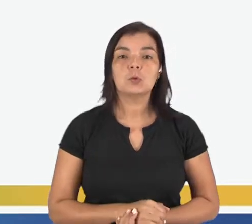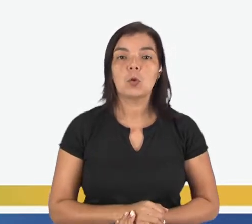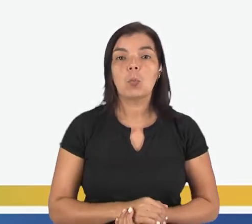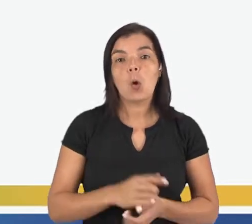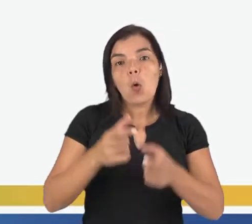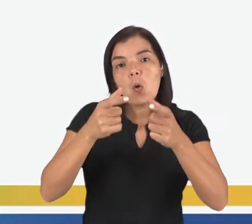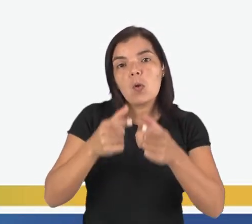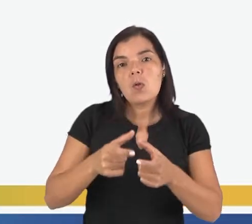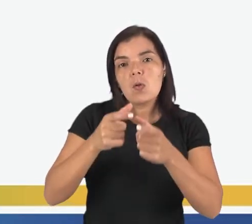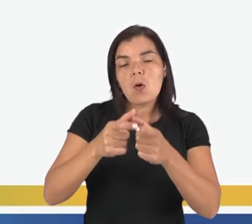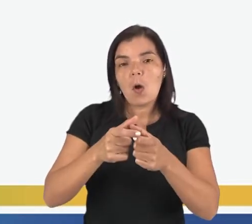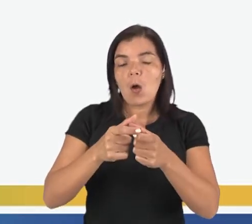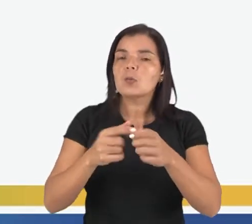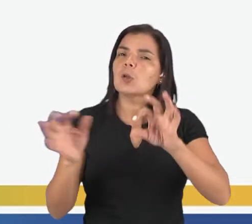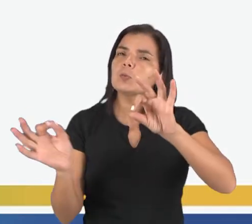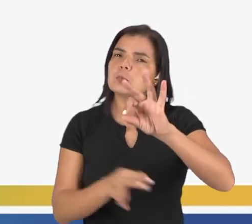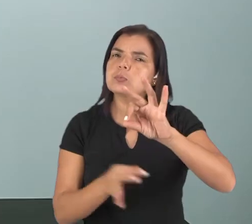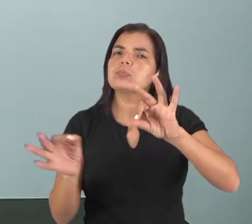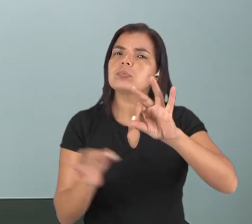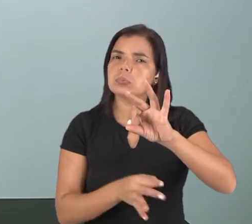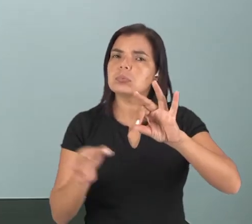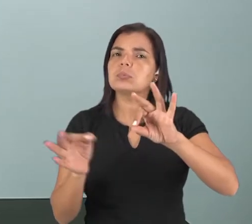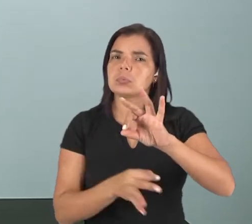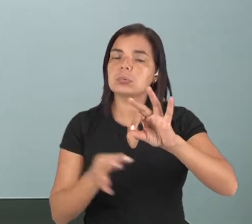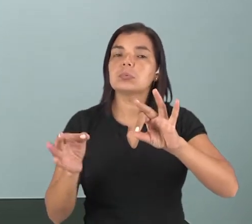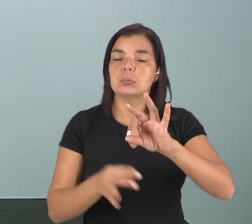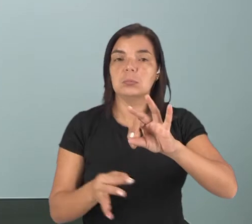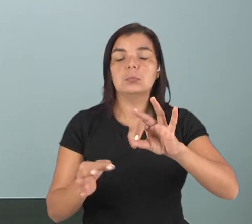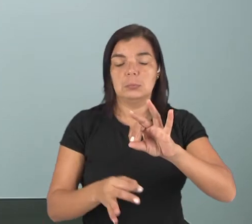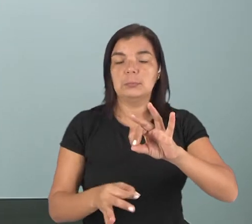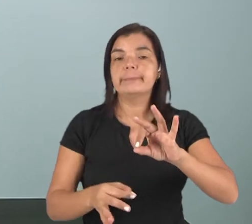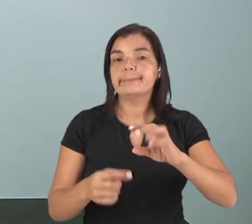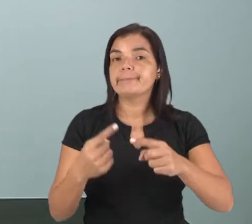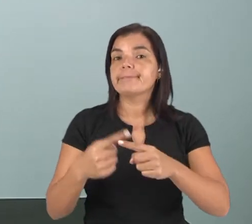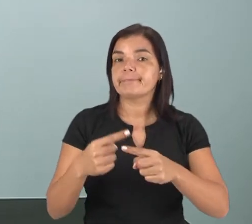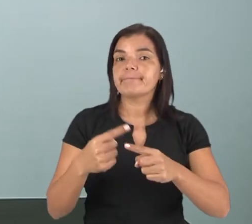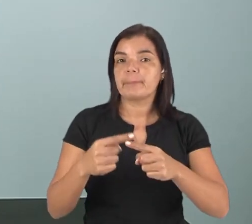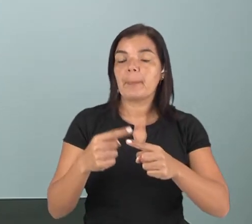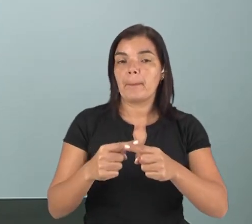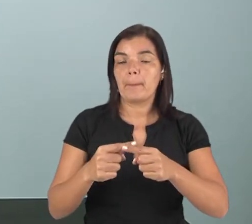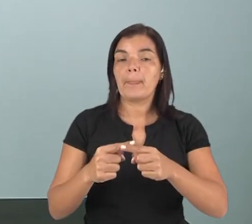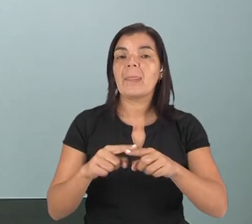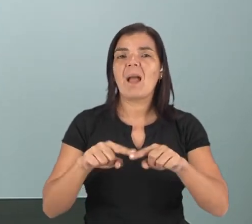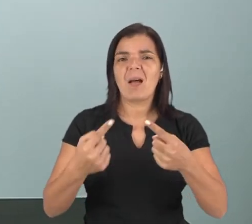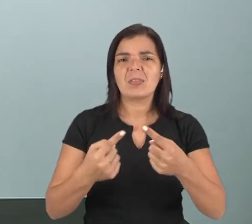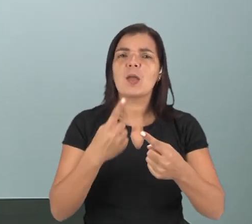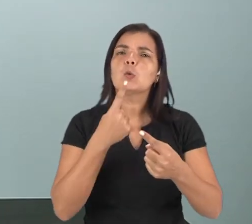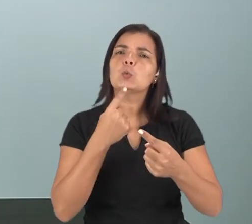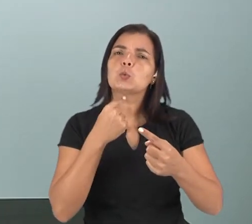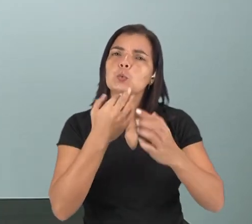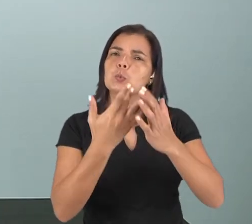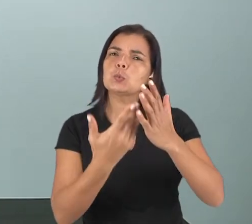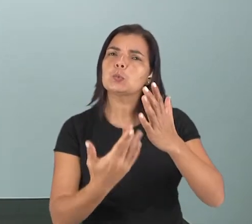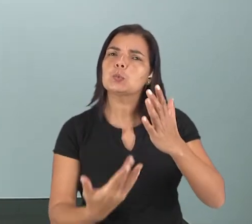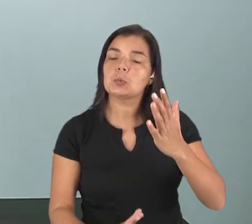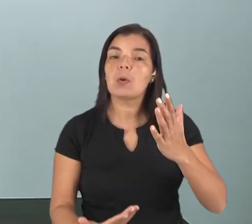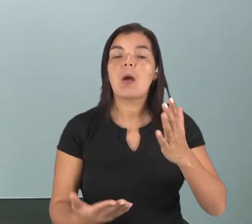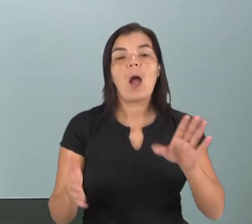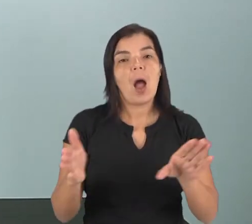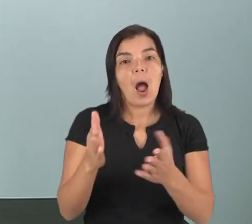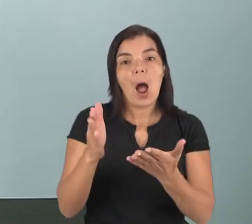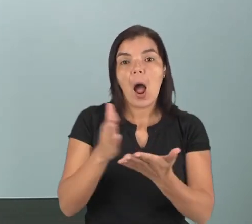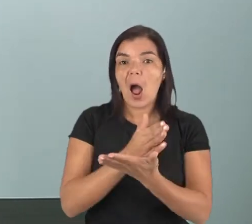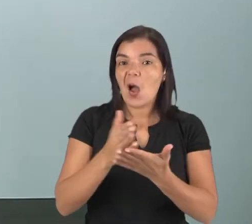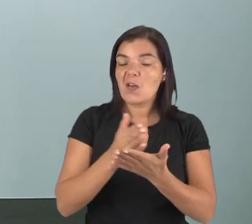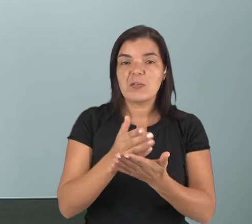esse local onde eles apanhavam, né? Onde eles apanhavam muito, com chicote, até sangrar. Muitos deles não